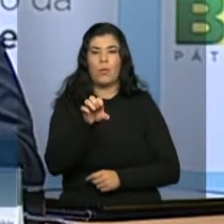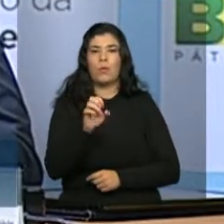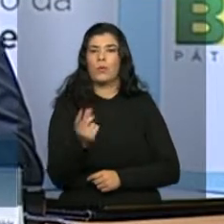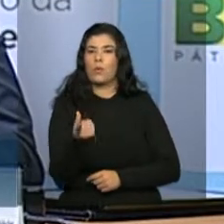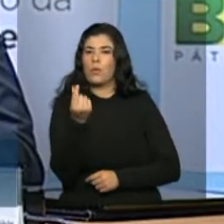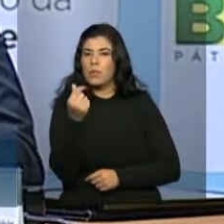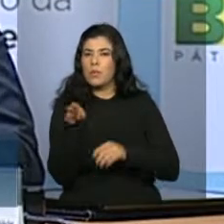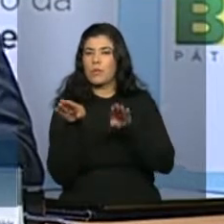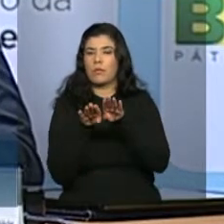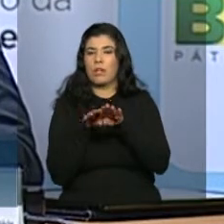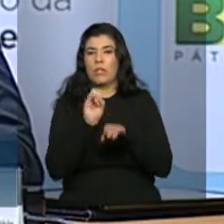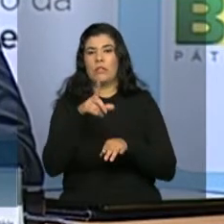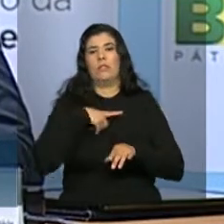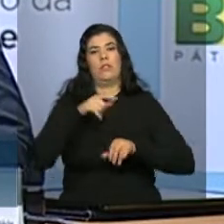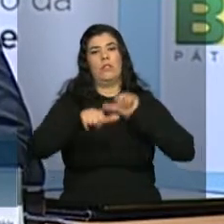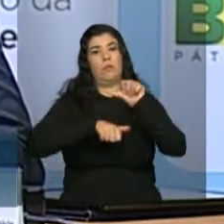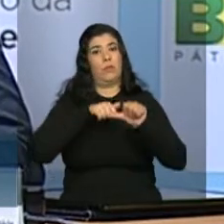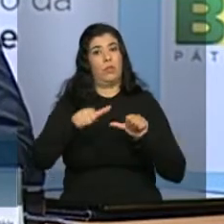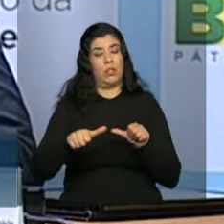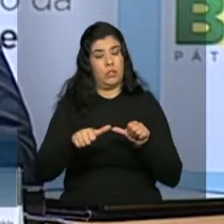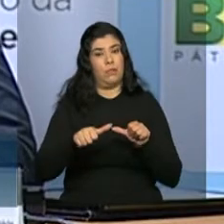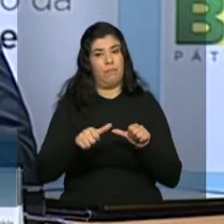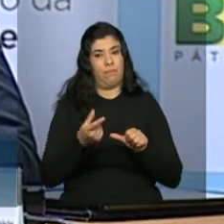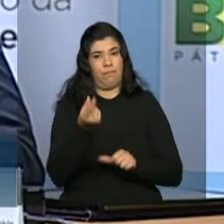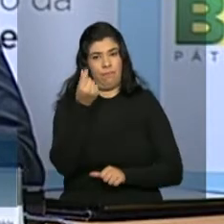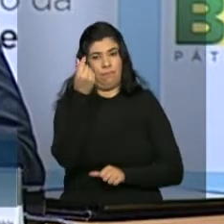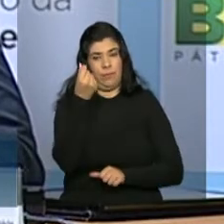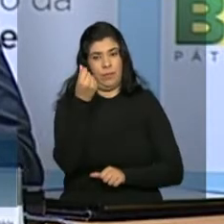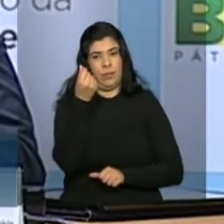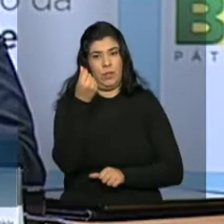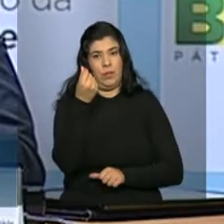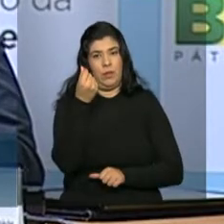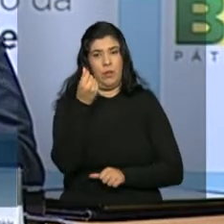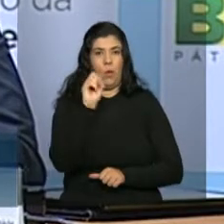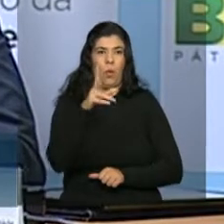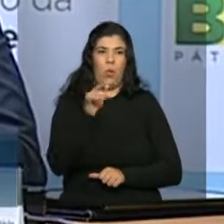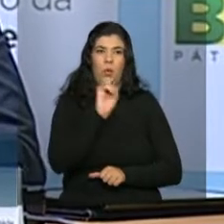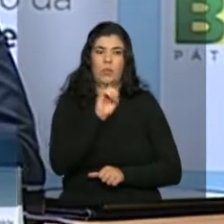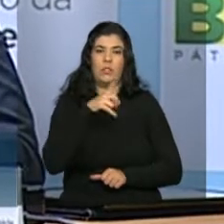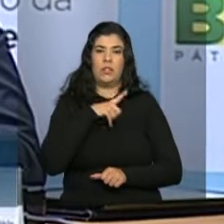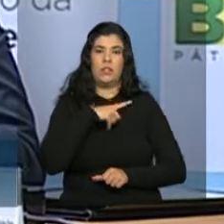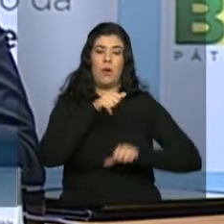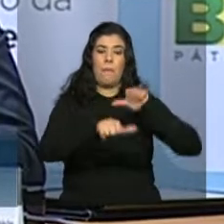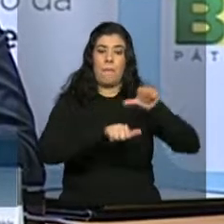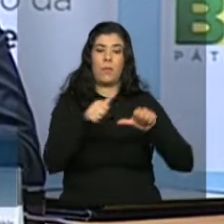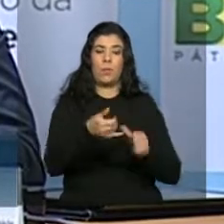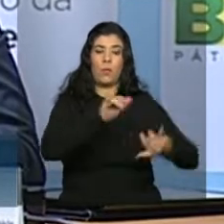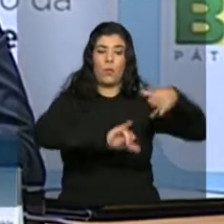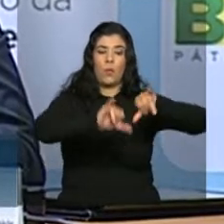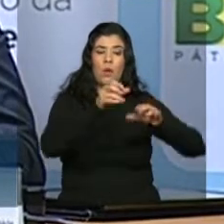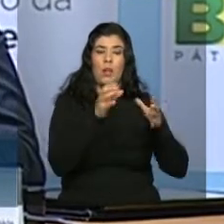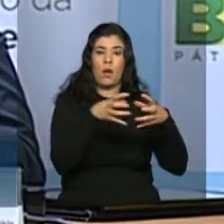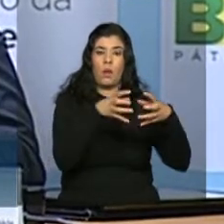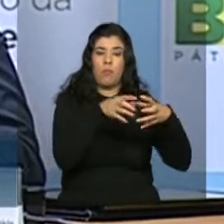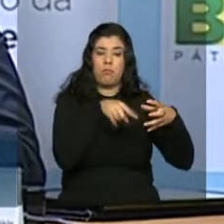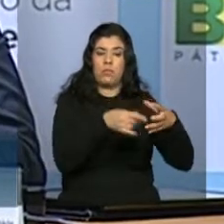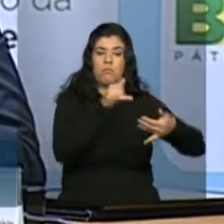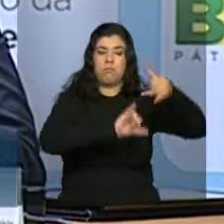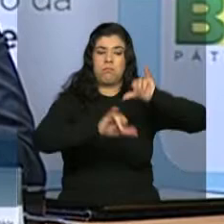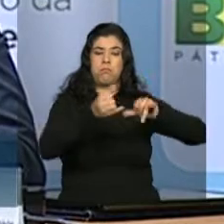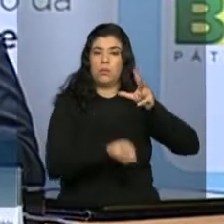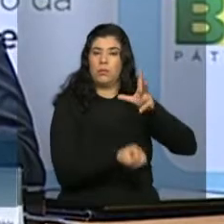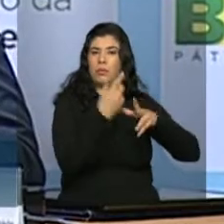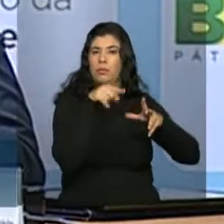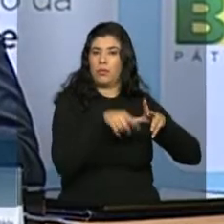referência se houve alguma alteração é no produto faça o recálculo do conta de